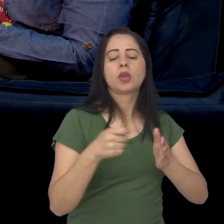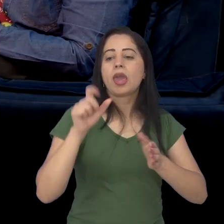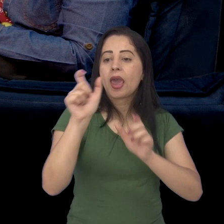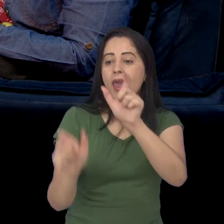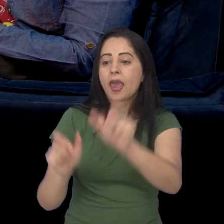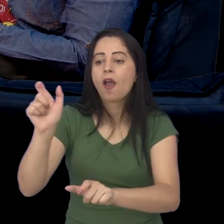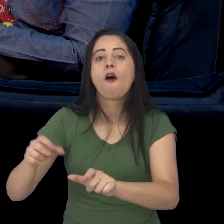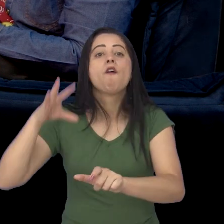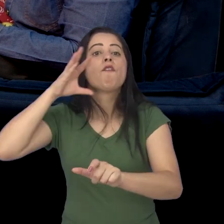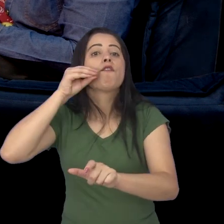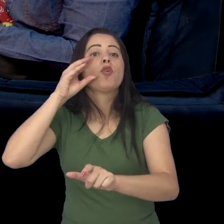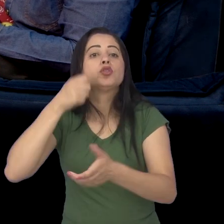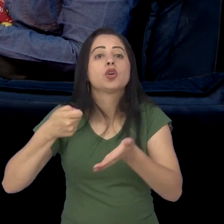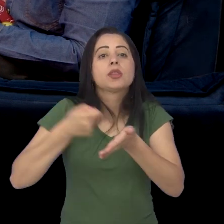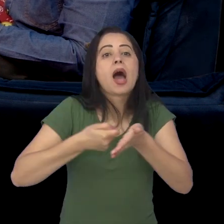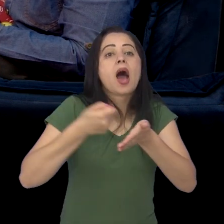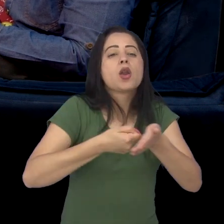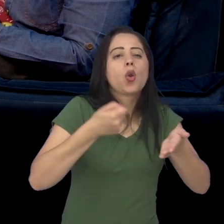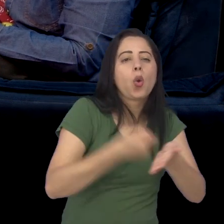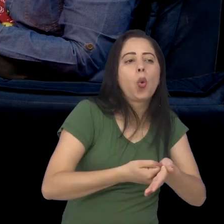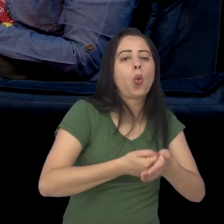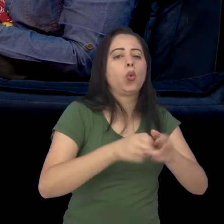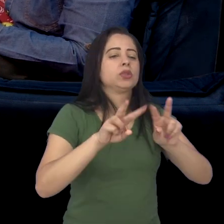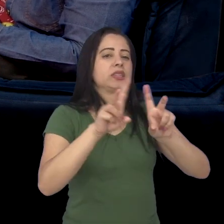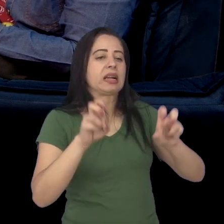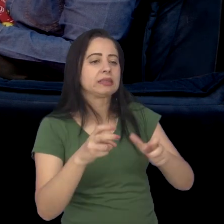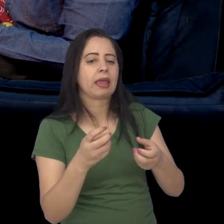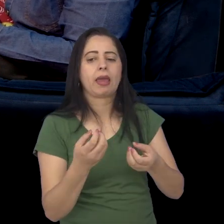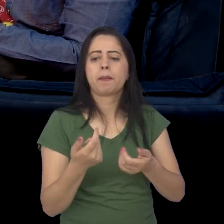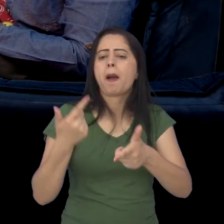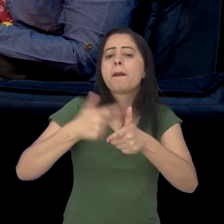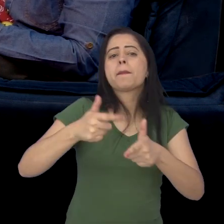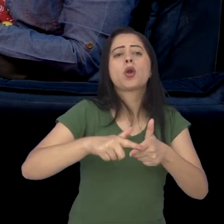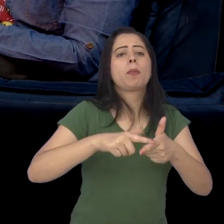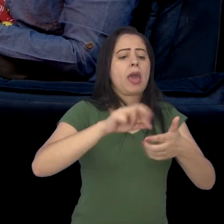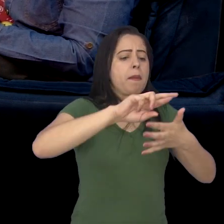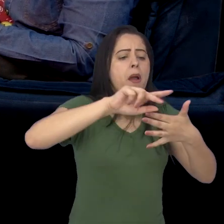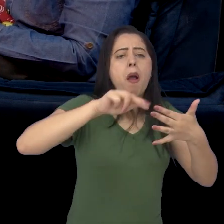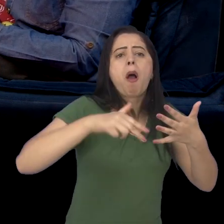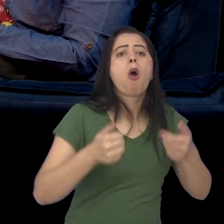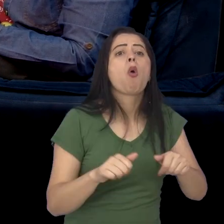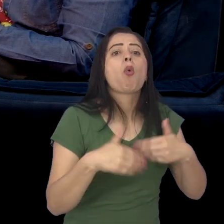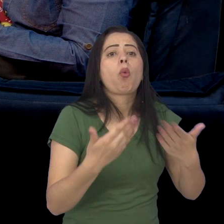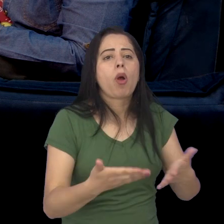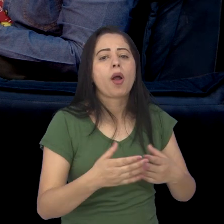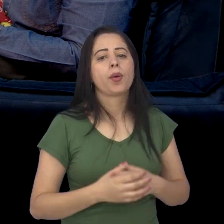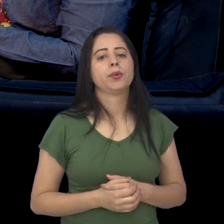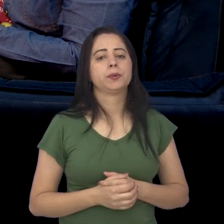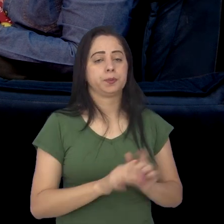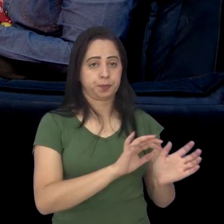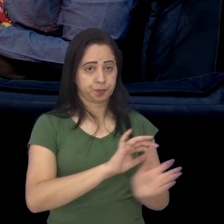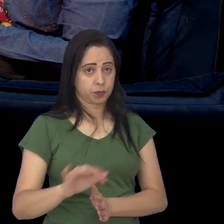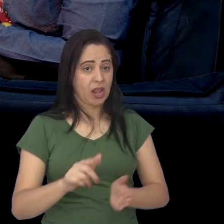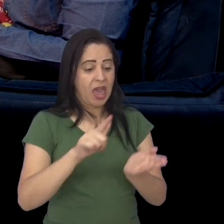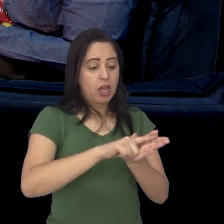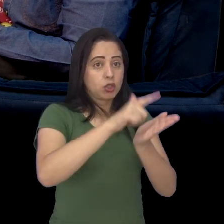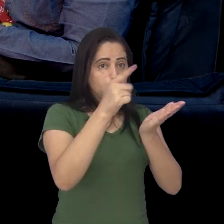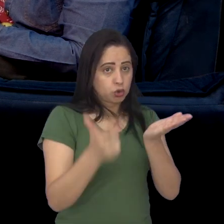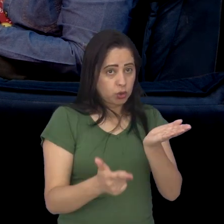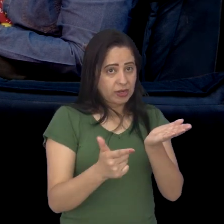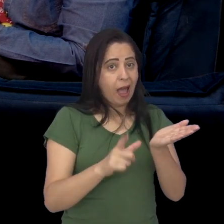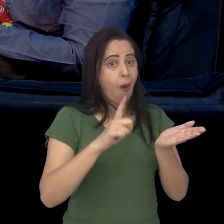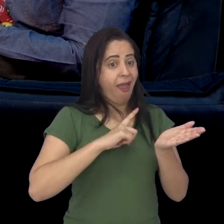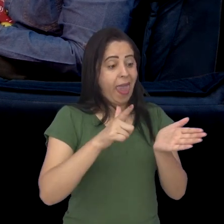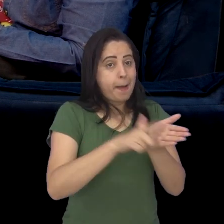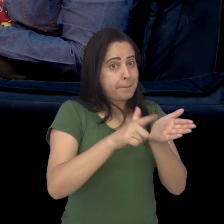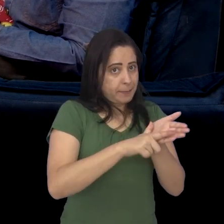luta dos trabalhadores daqui da região, quais são os problemas que as pessoas enfrentam. Em jornal, que a gente tinha o jornal em papel